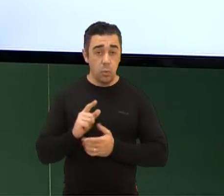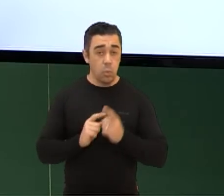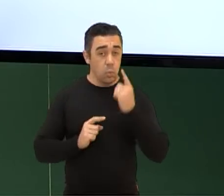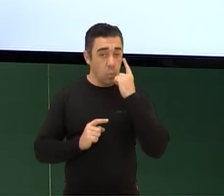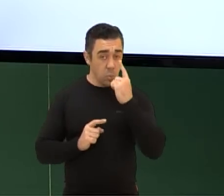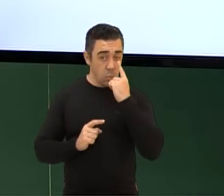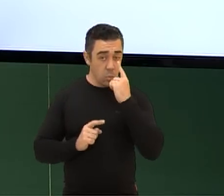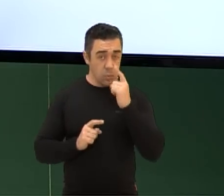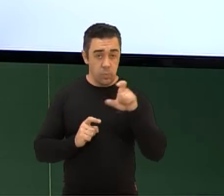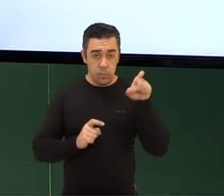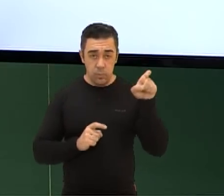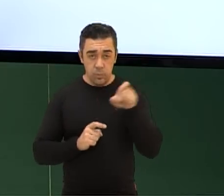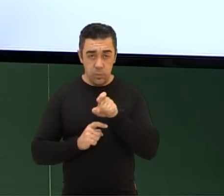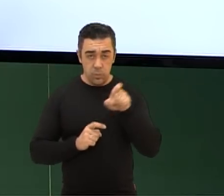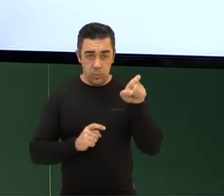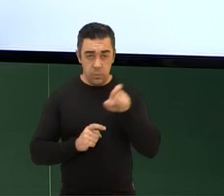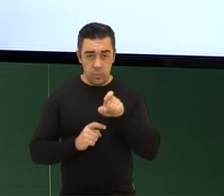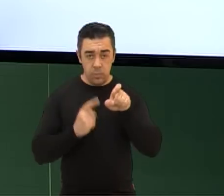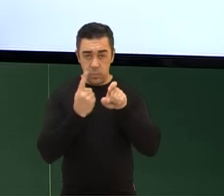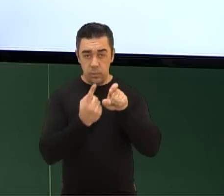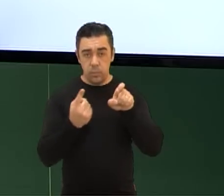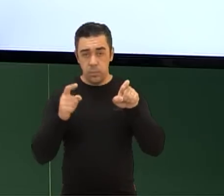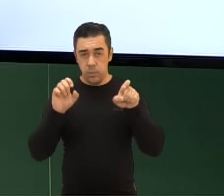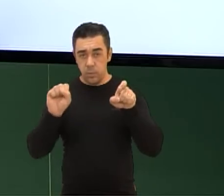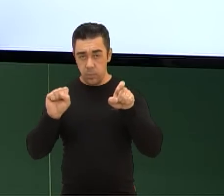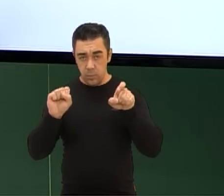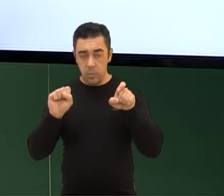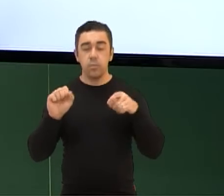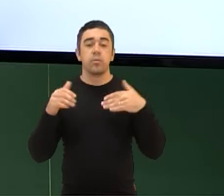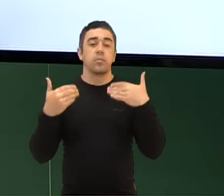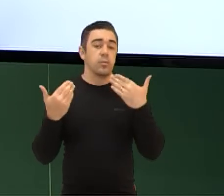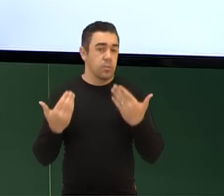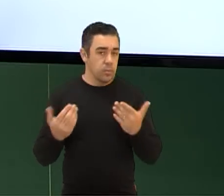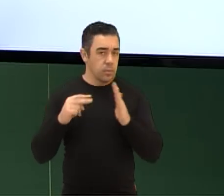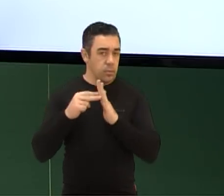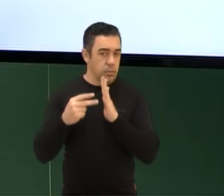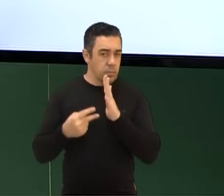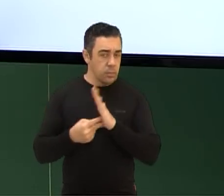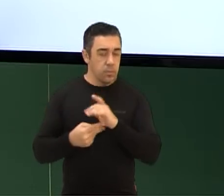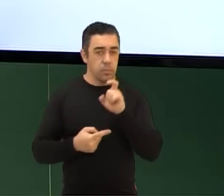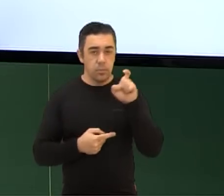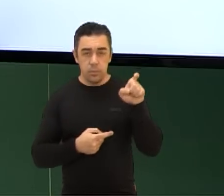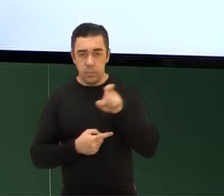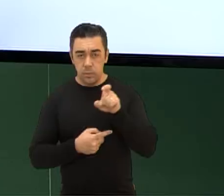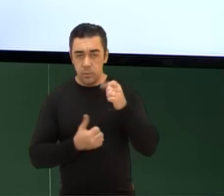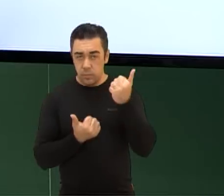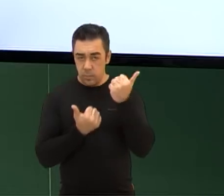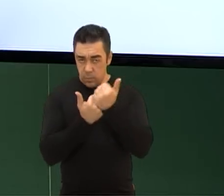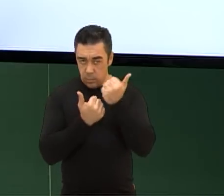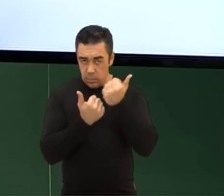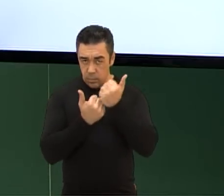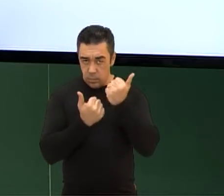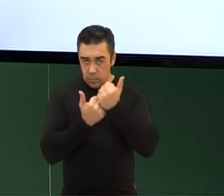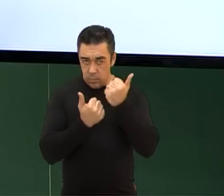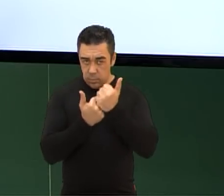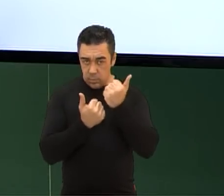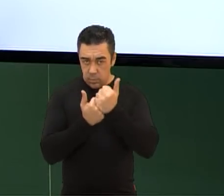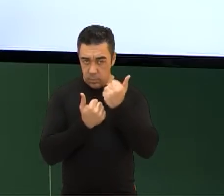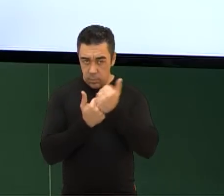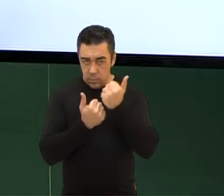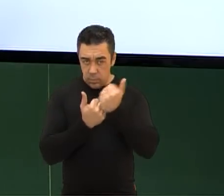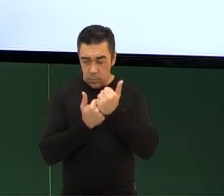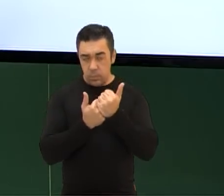que x tem 18 graus. Então, no lugar do x, nós vamos